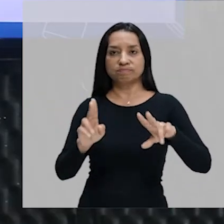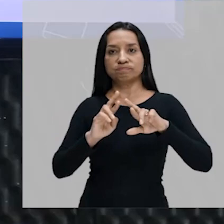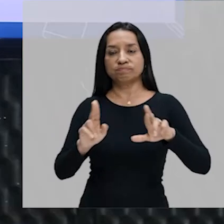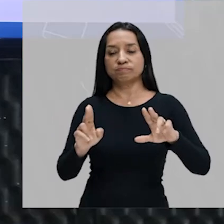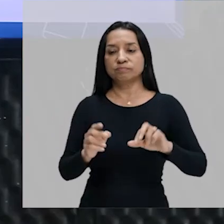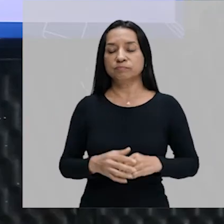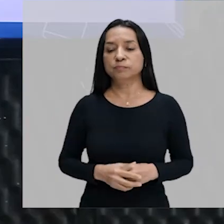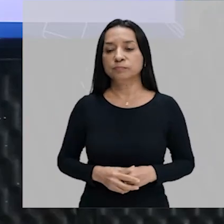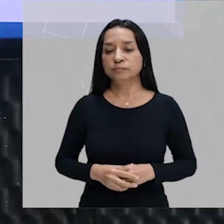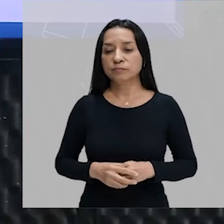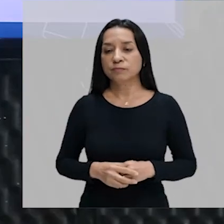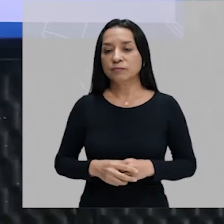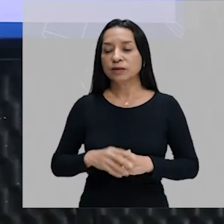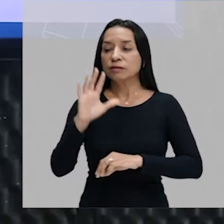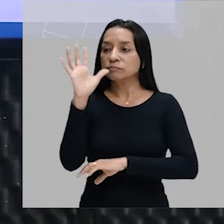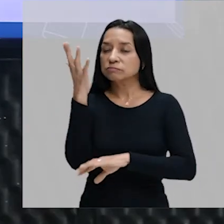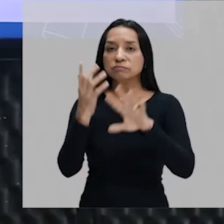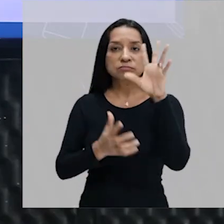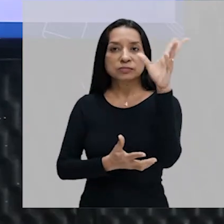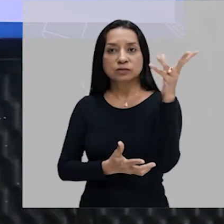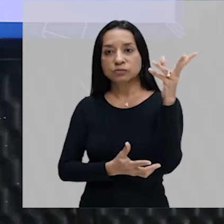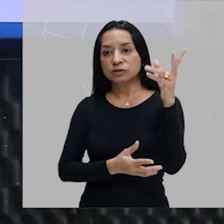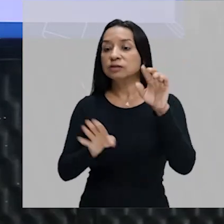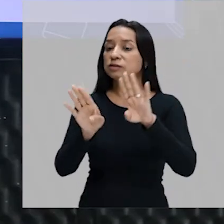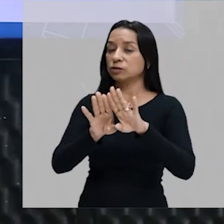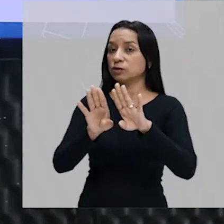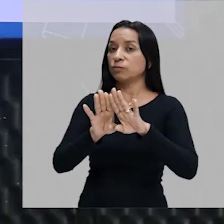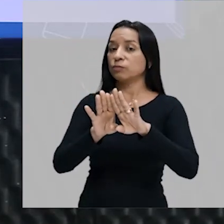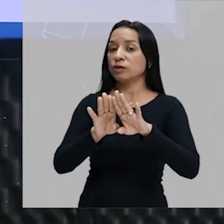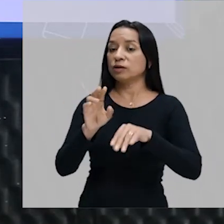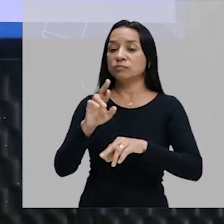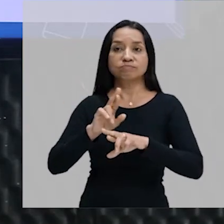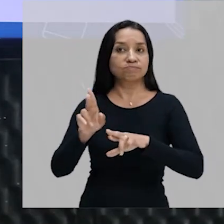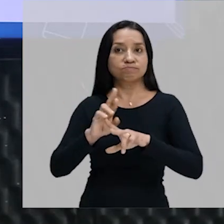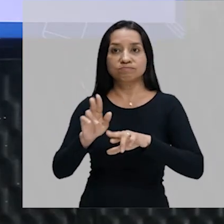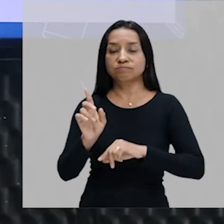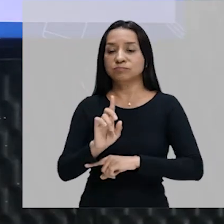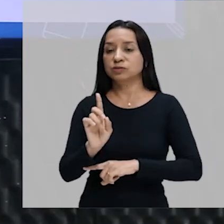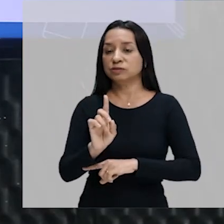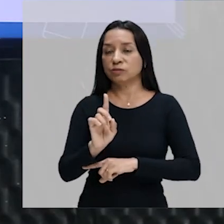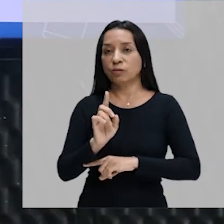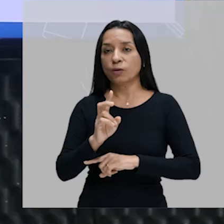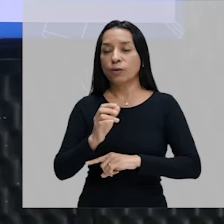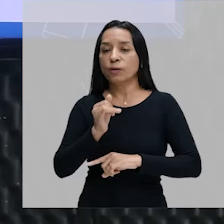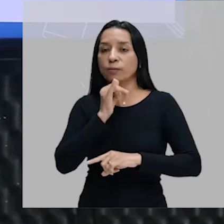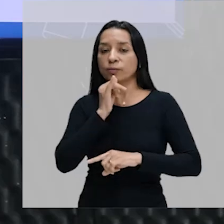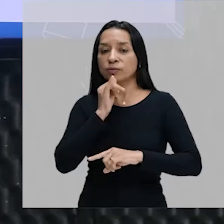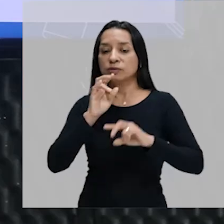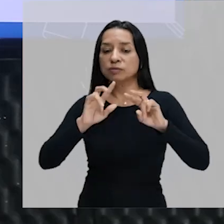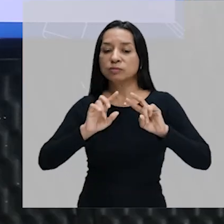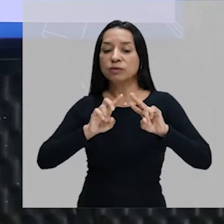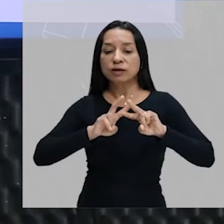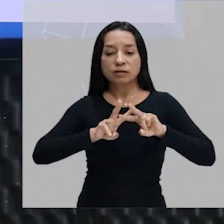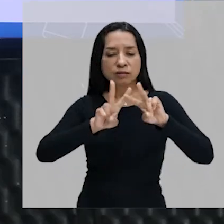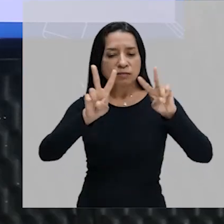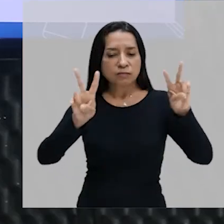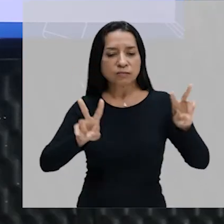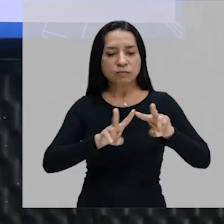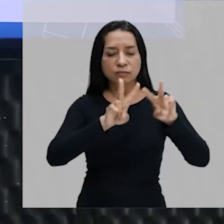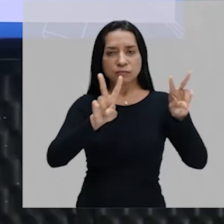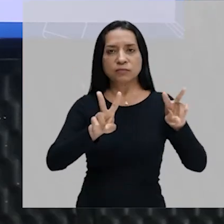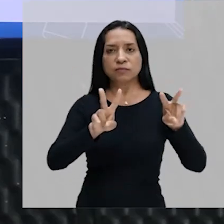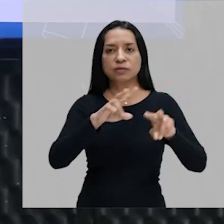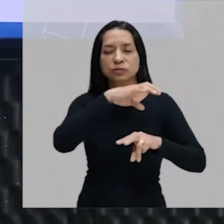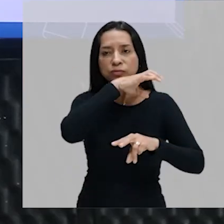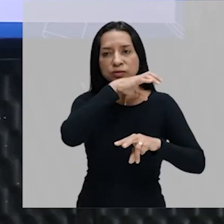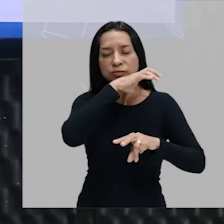diferentes. Na natureza não é tão diferente esse raciocínio. Quando eu olho para um animal, eu sei que ele é de uma